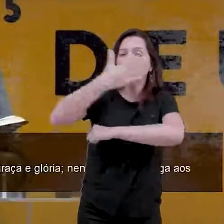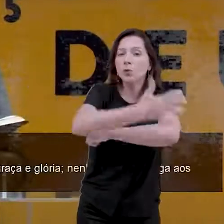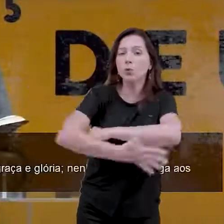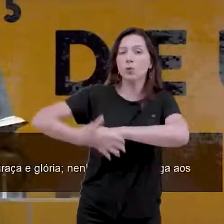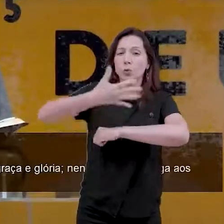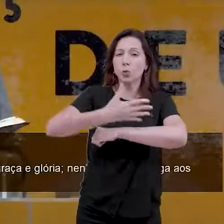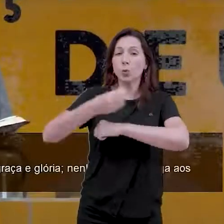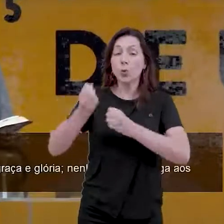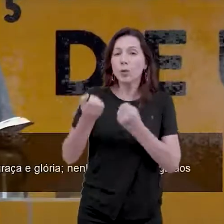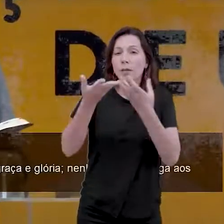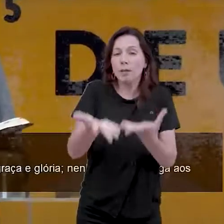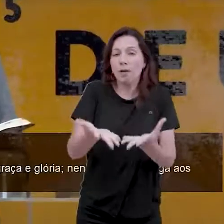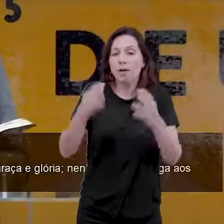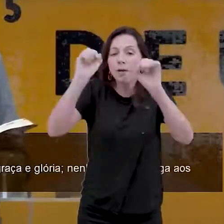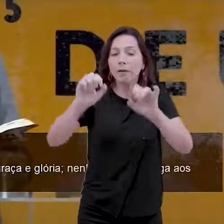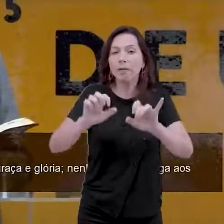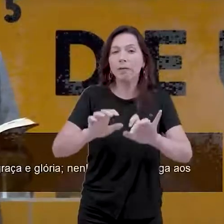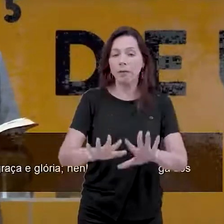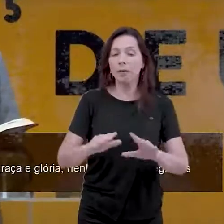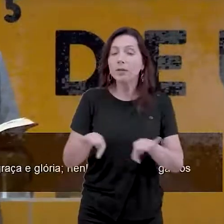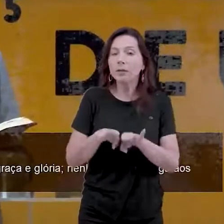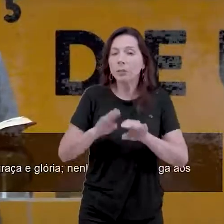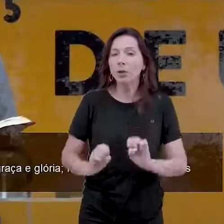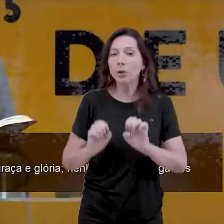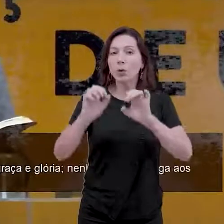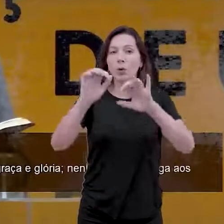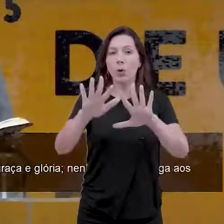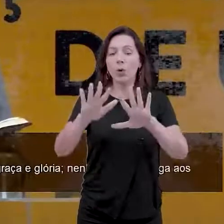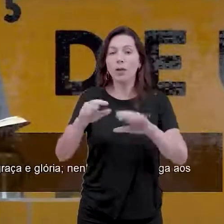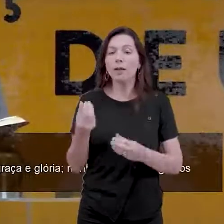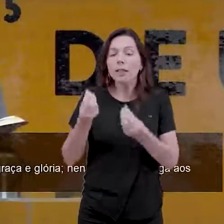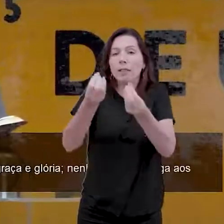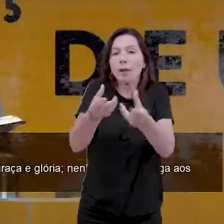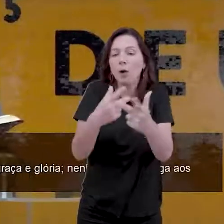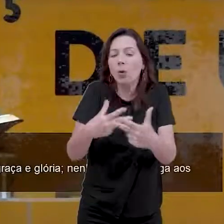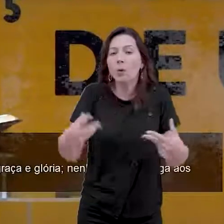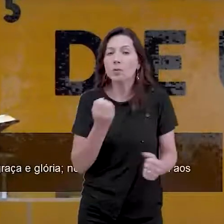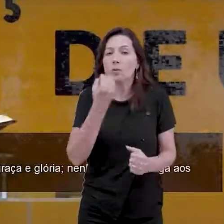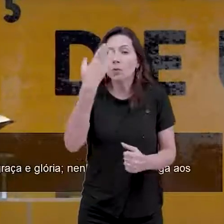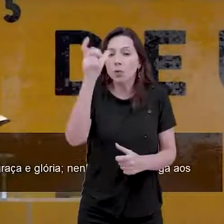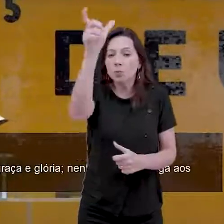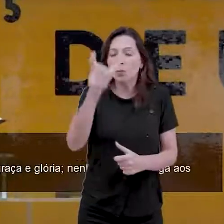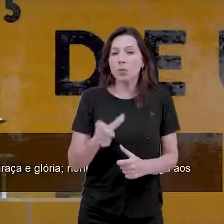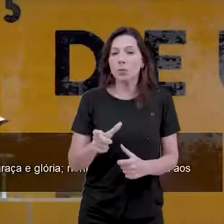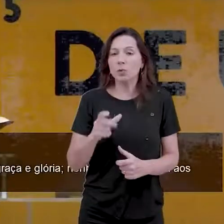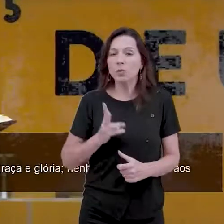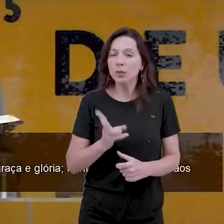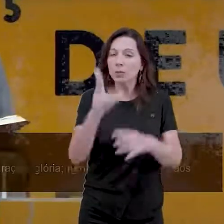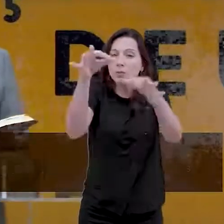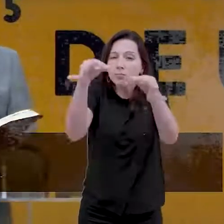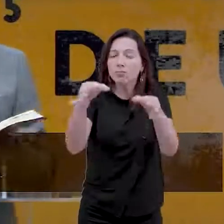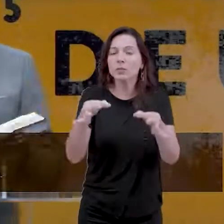glória. Nenhum bem sonega os que andam retamente. Ó Senhor dos exércitos, feliz o